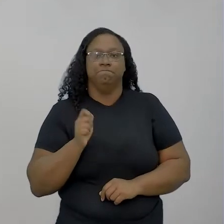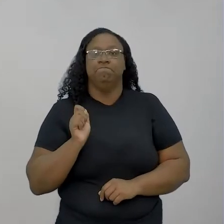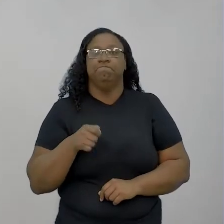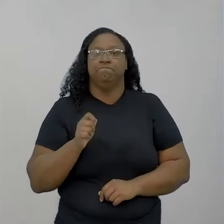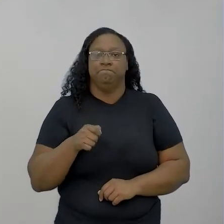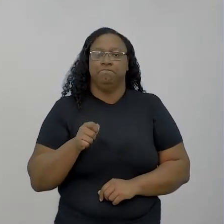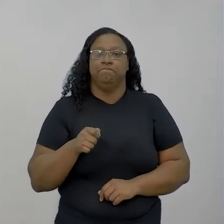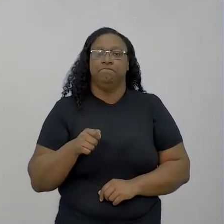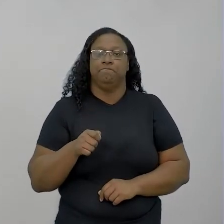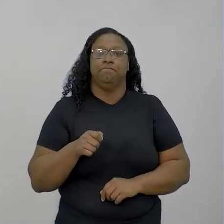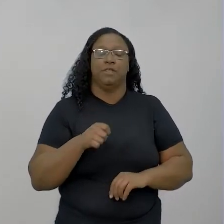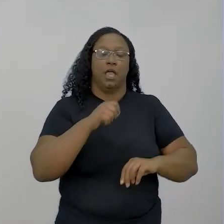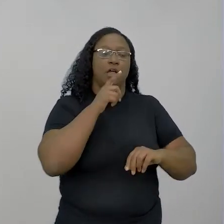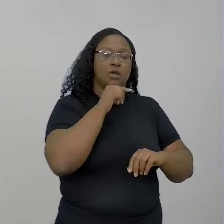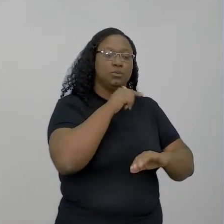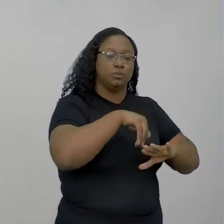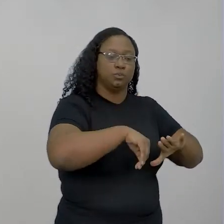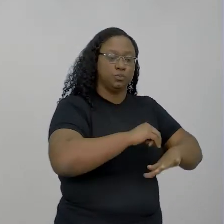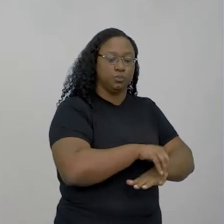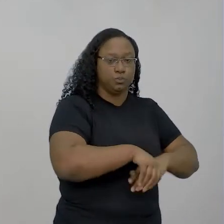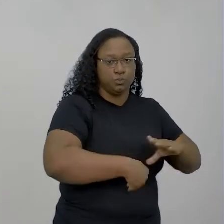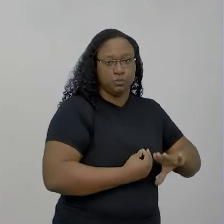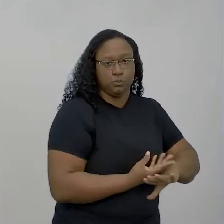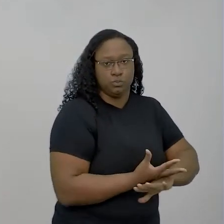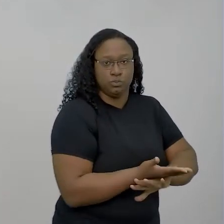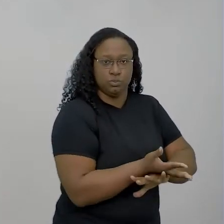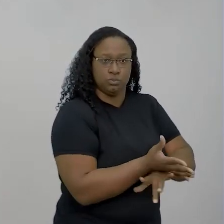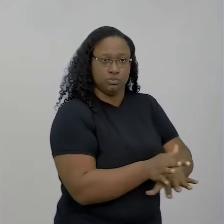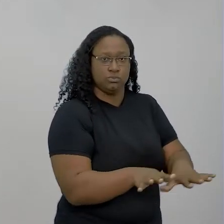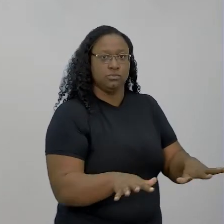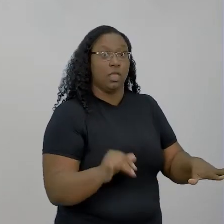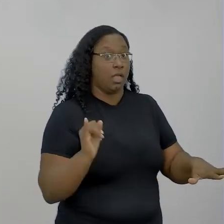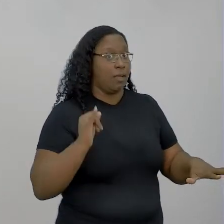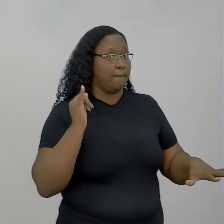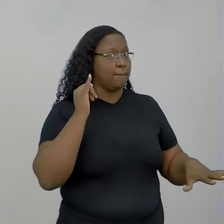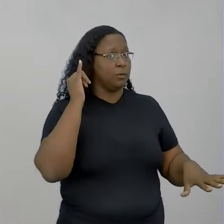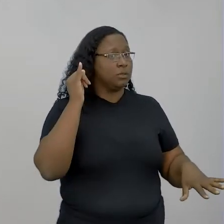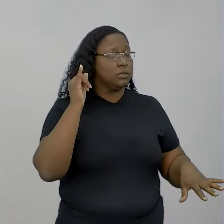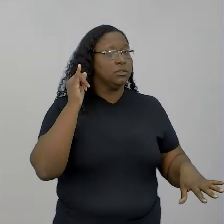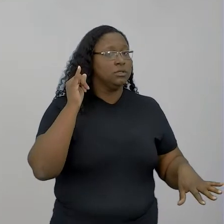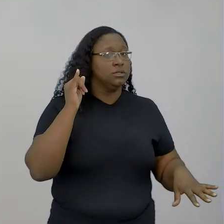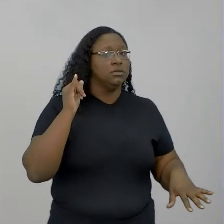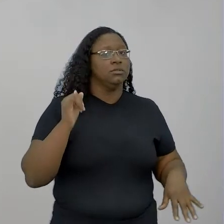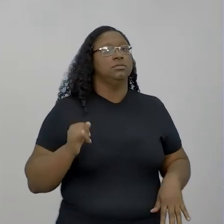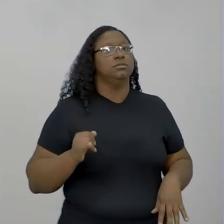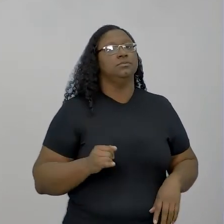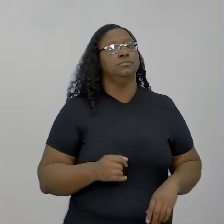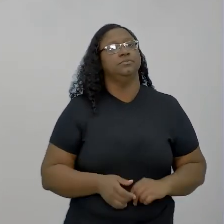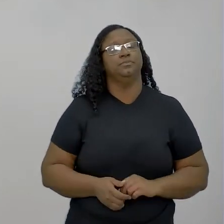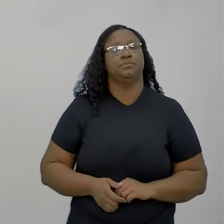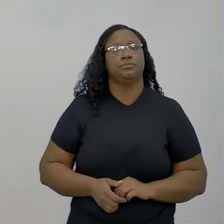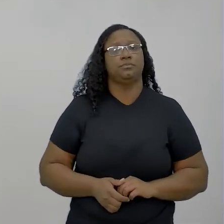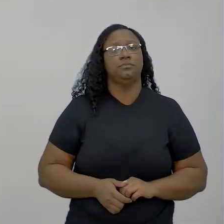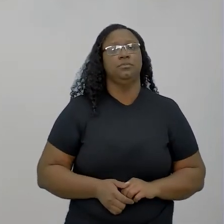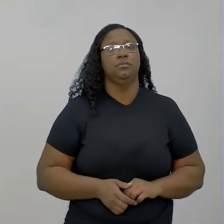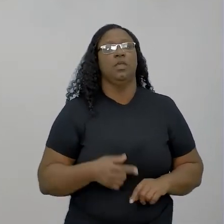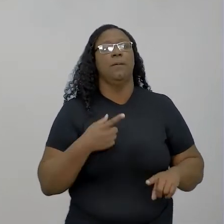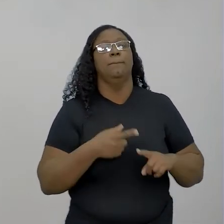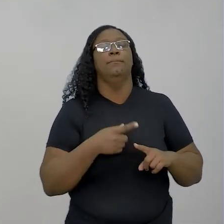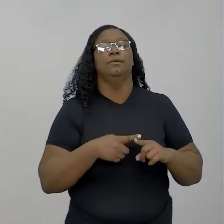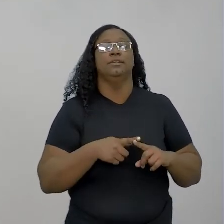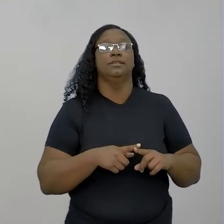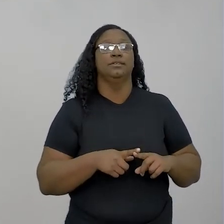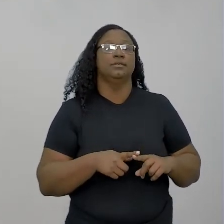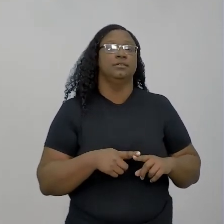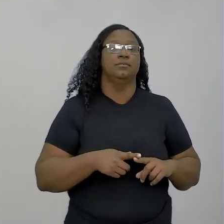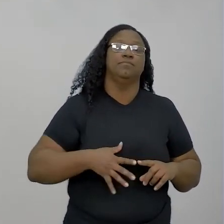dos mananciais, isso foi super importante, é uma questão muito importante que a gente toca, né? Porque se a gente, que nem você falou,